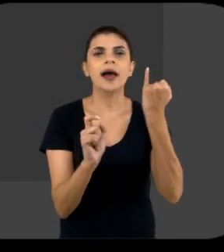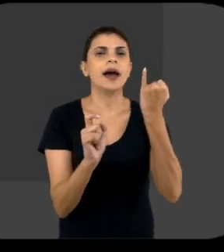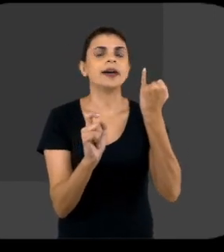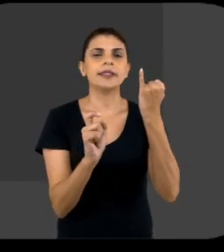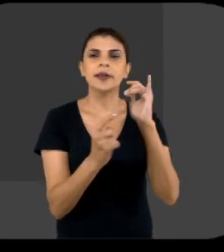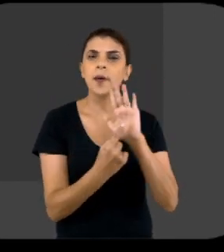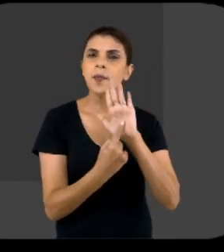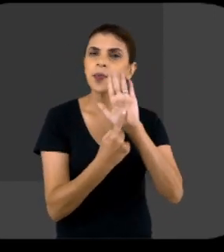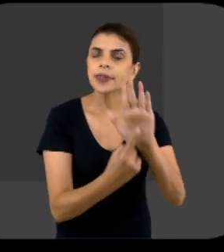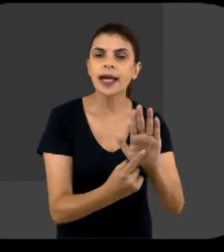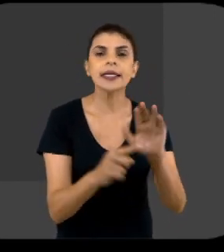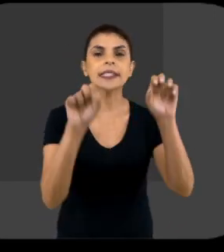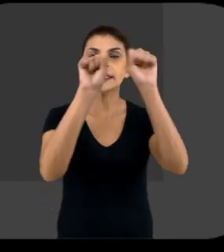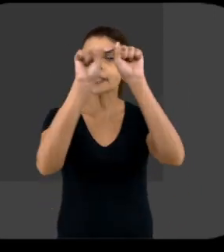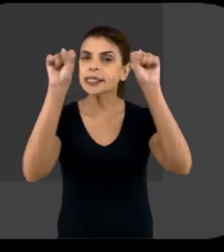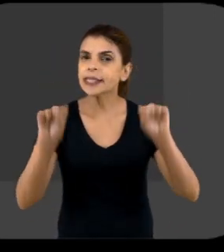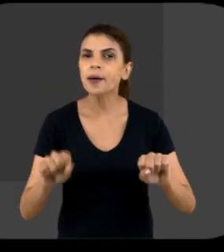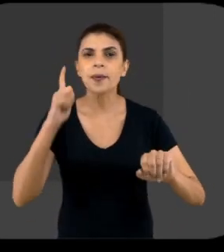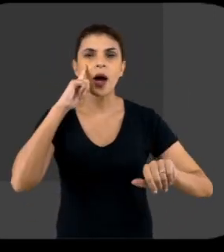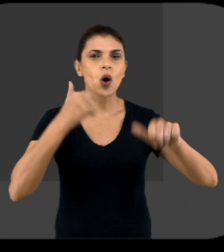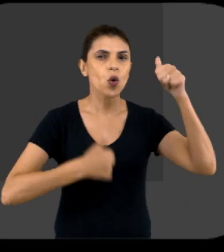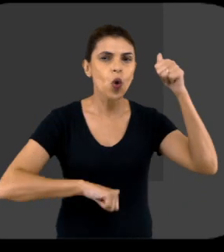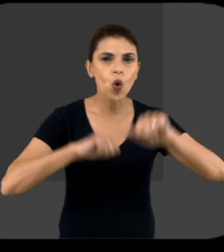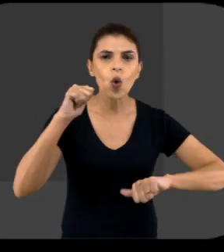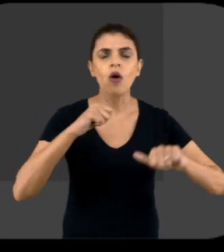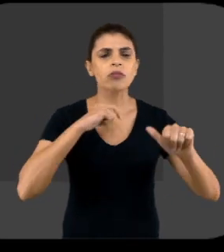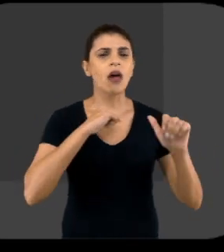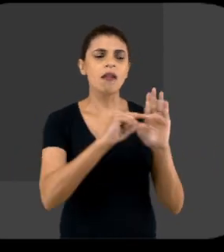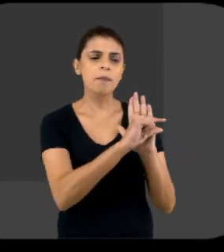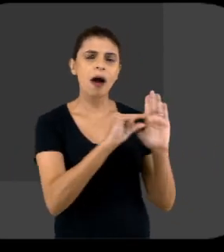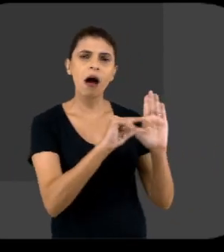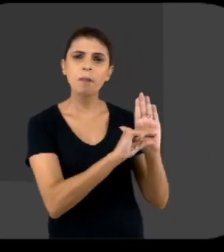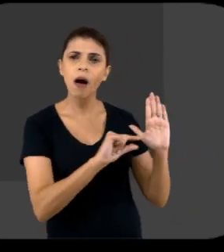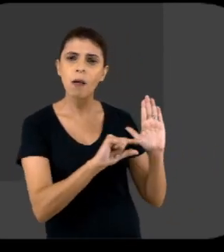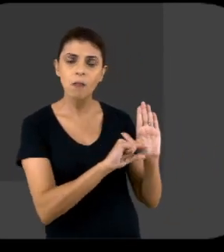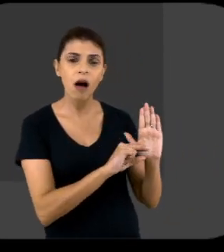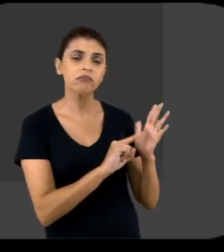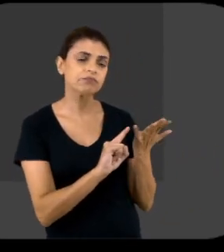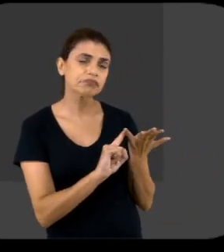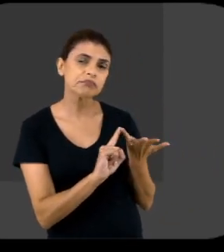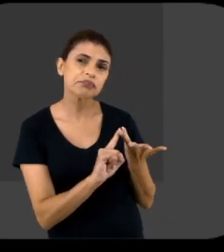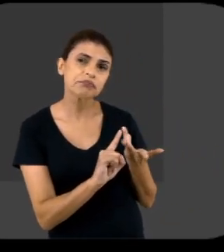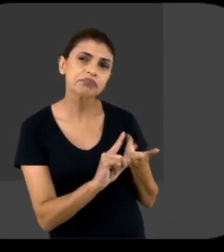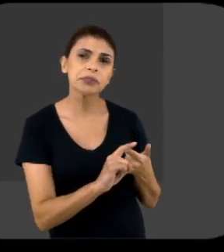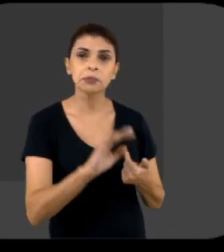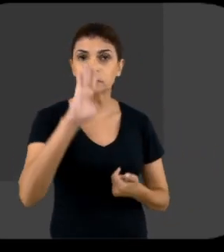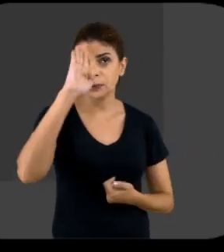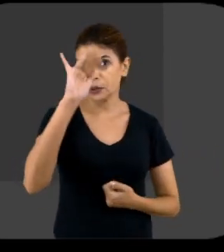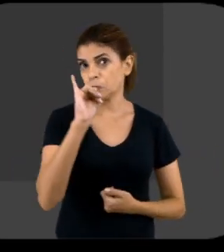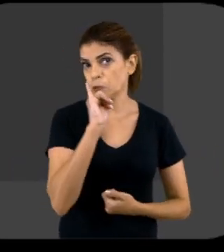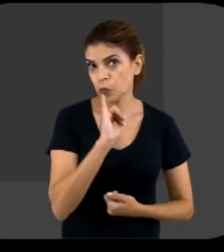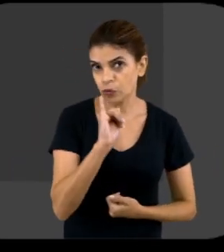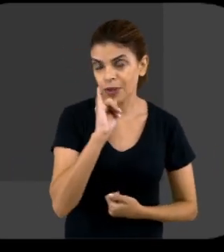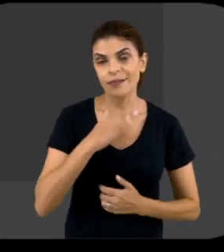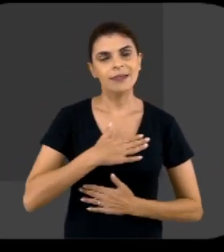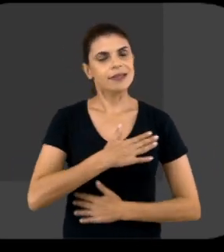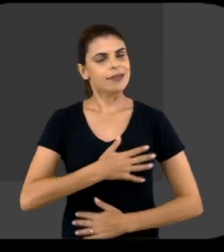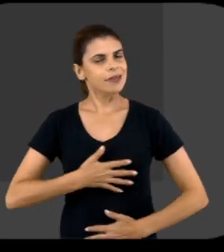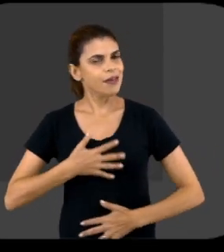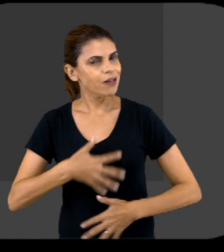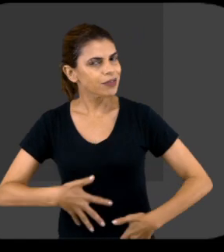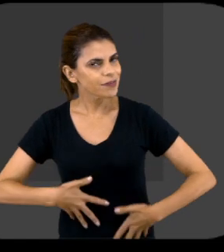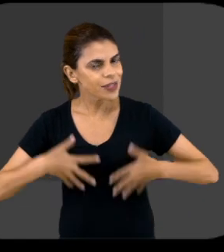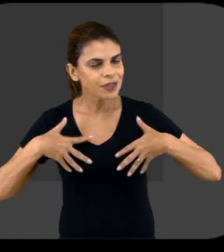na implementação de um sistema da qualidade, a gente elenca aqui alguns que nós consideramos como principais. Satisfação